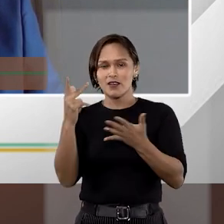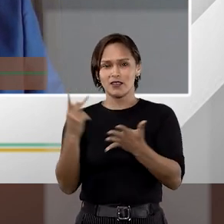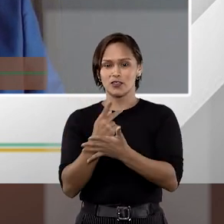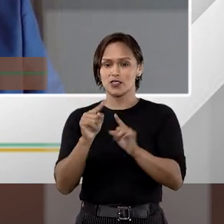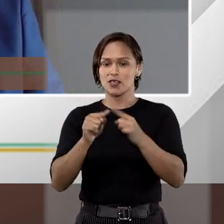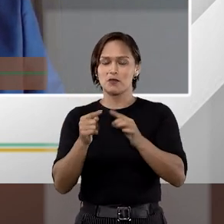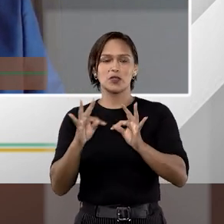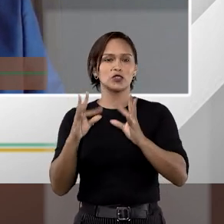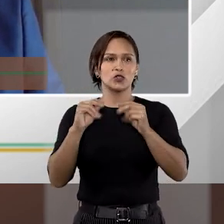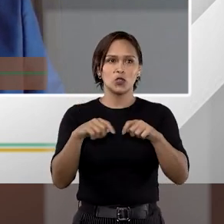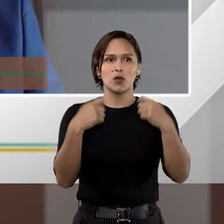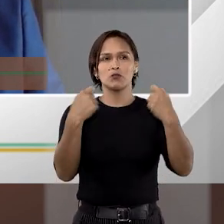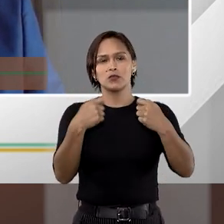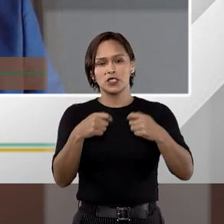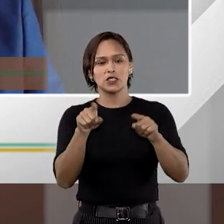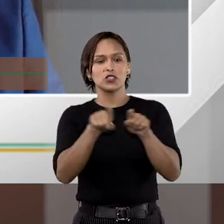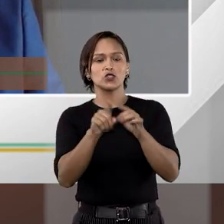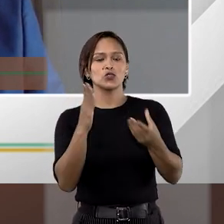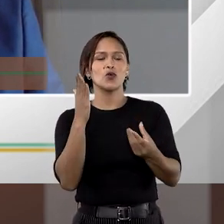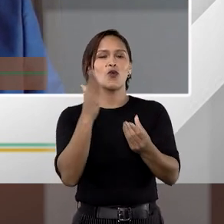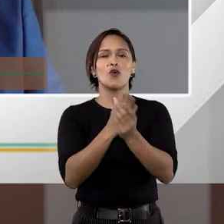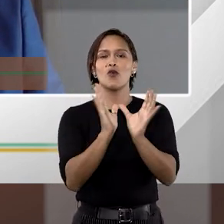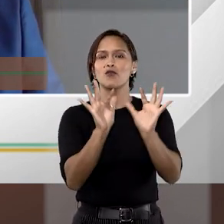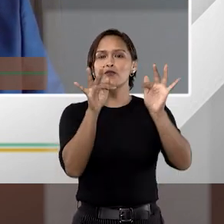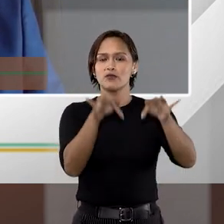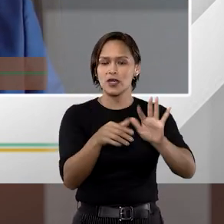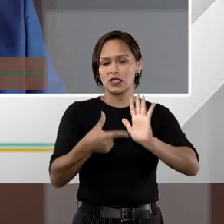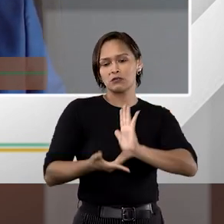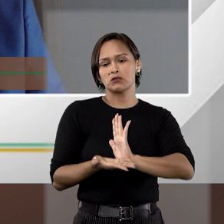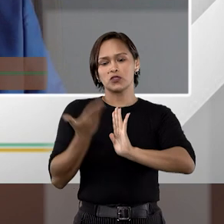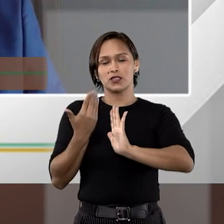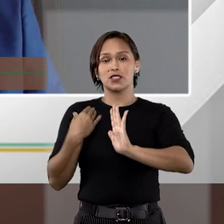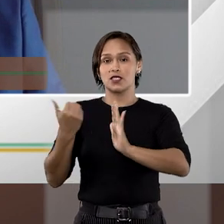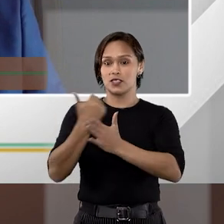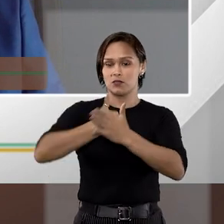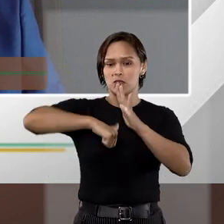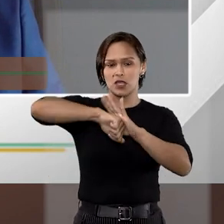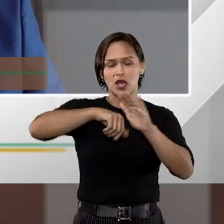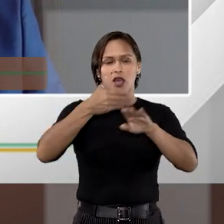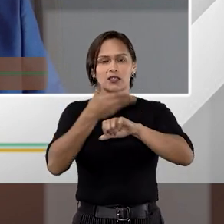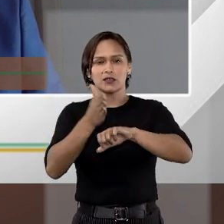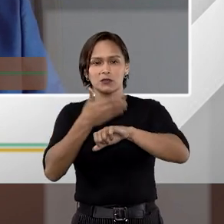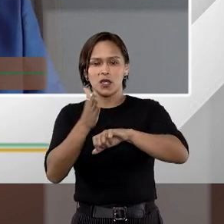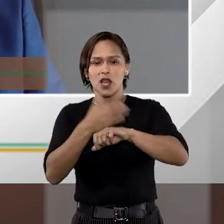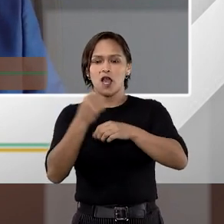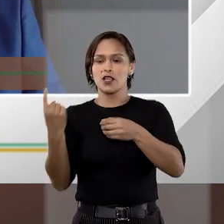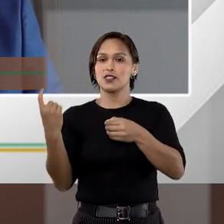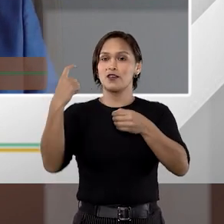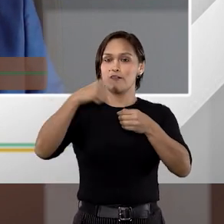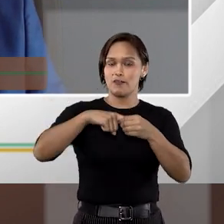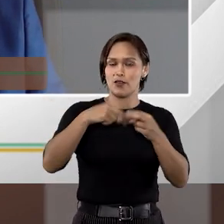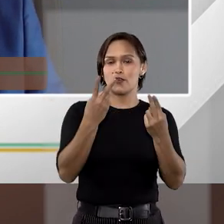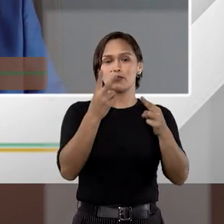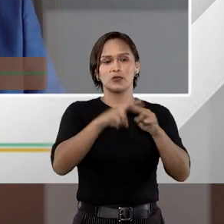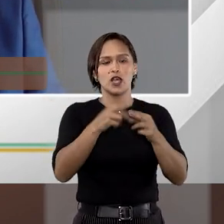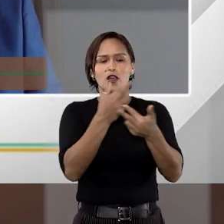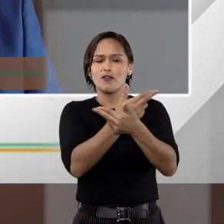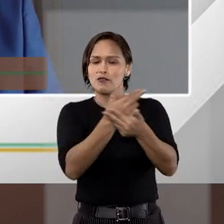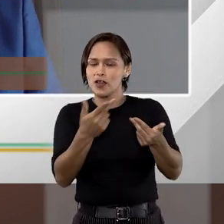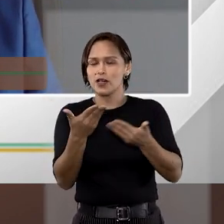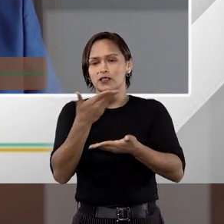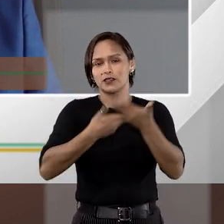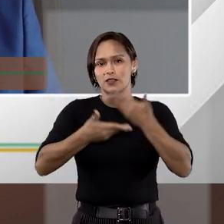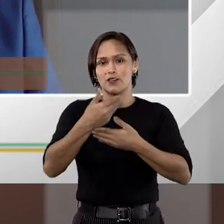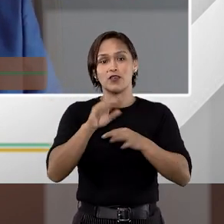evitada Mas tudo vai depender muito do caso concreto dos antecedentes criminais de eventual reincidência e